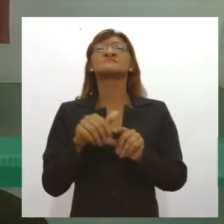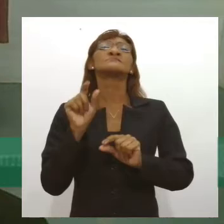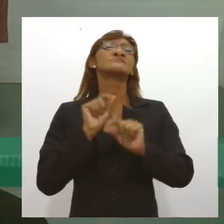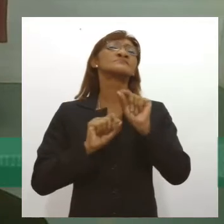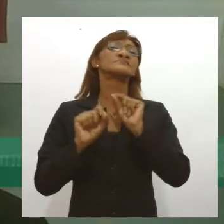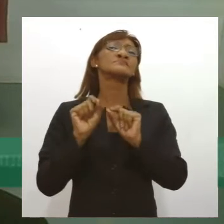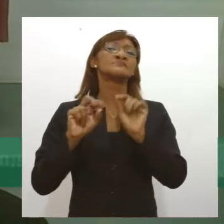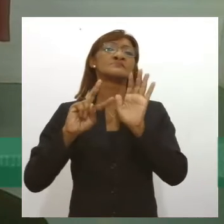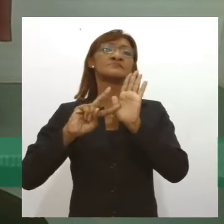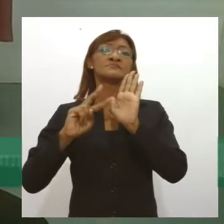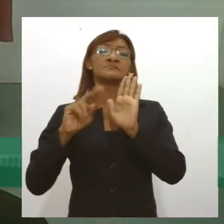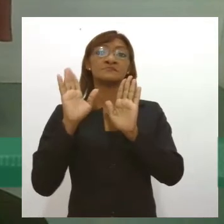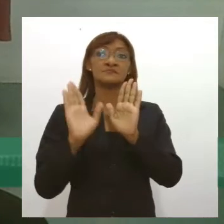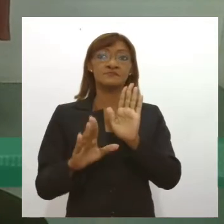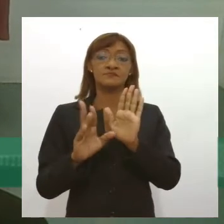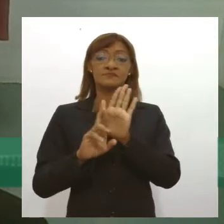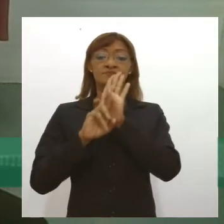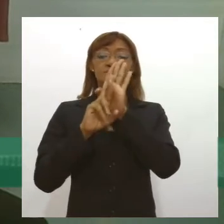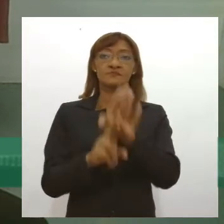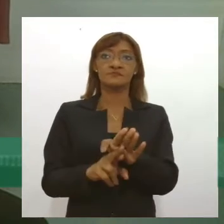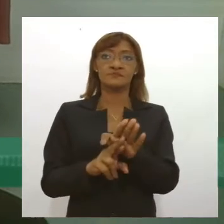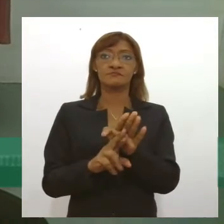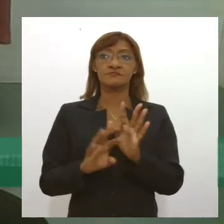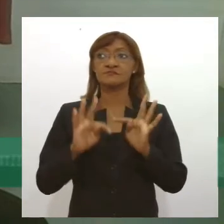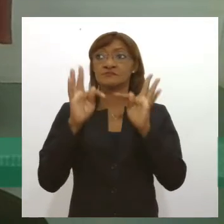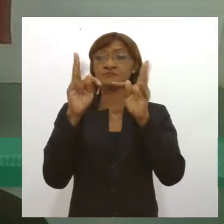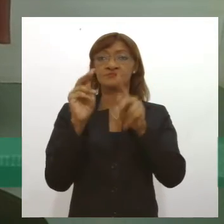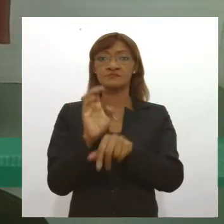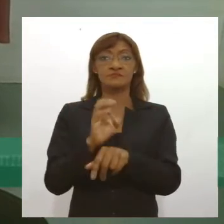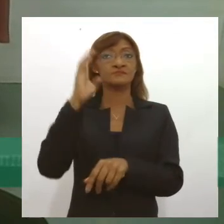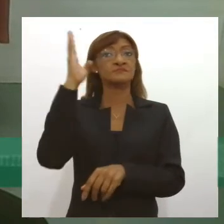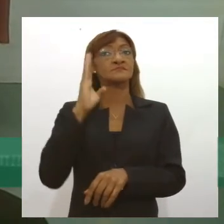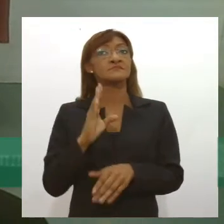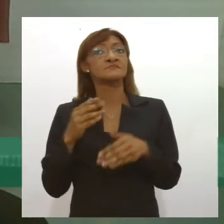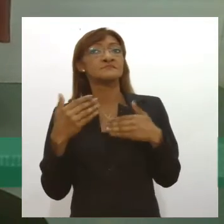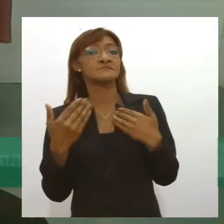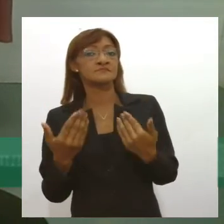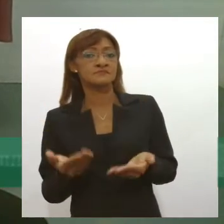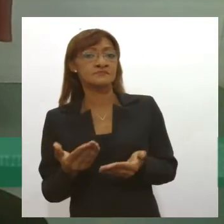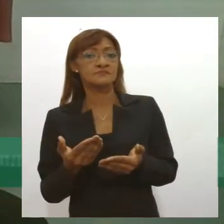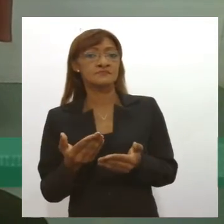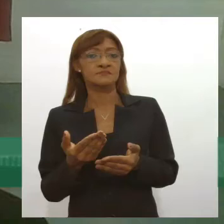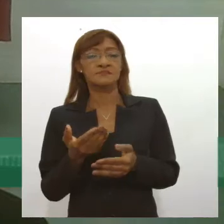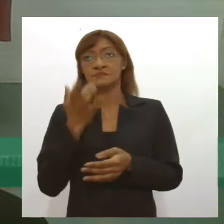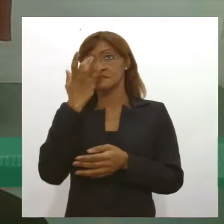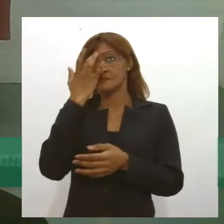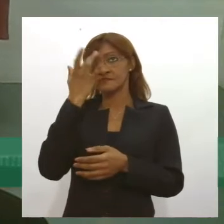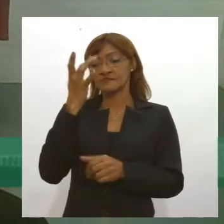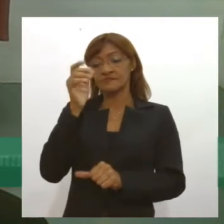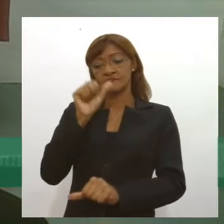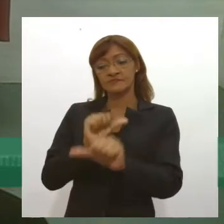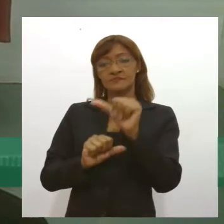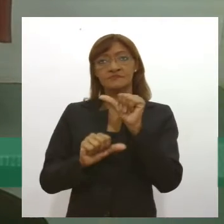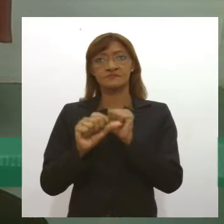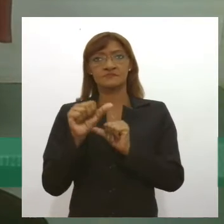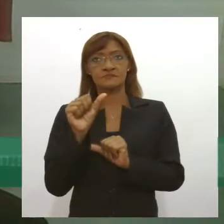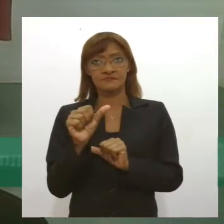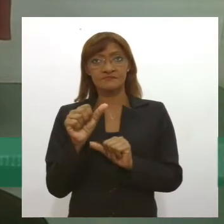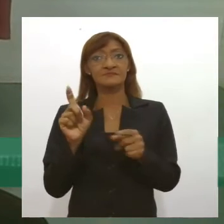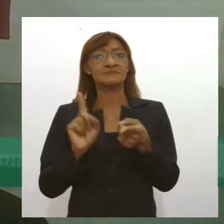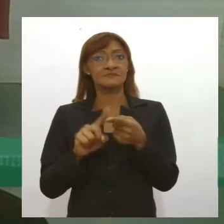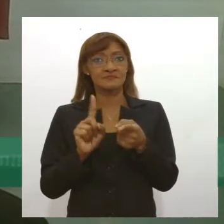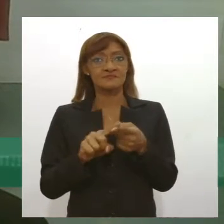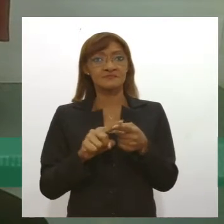representa nacionalmente e localmente para os estados brasileiros, né? A facilidade e a mudança de mentalidade, né,